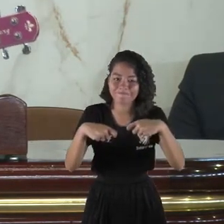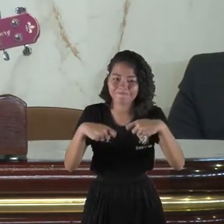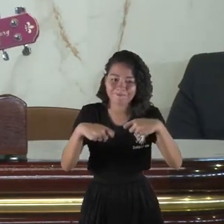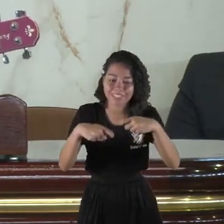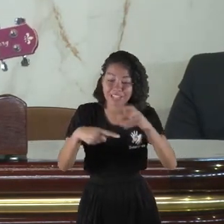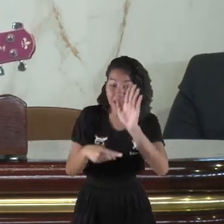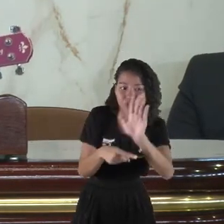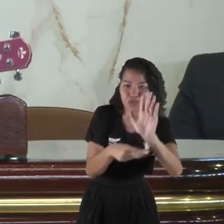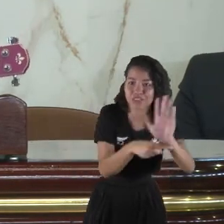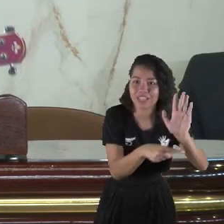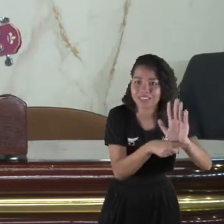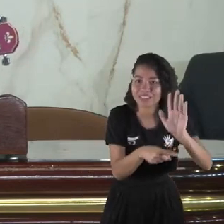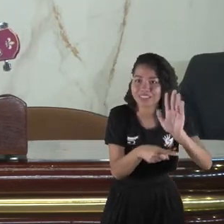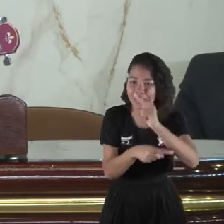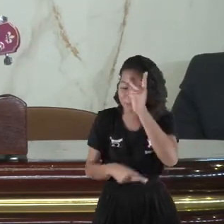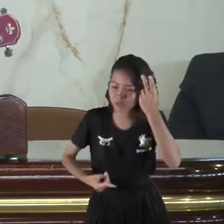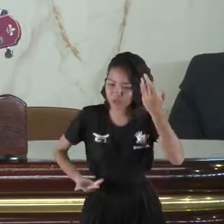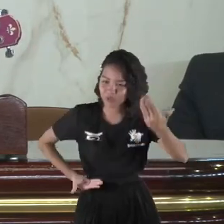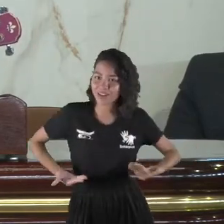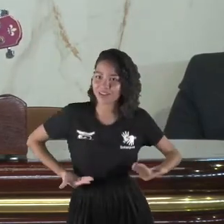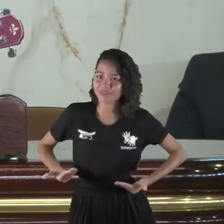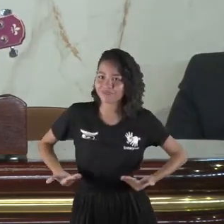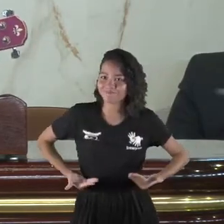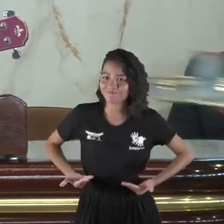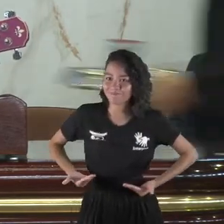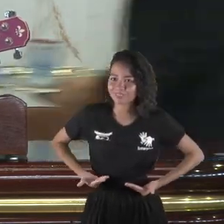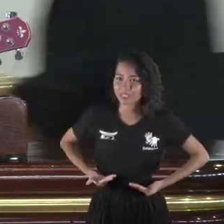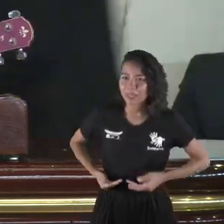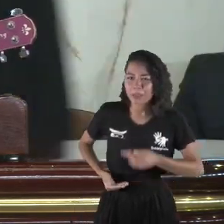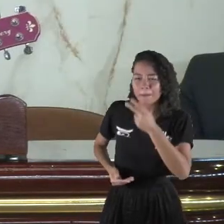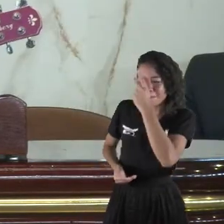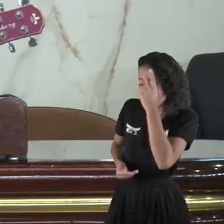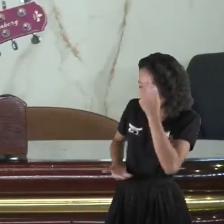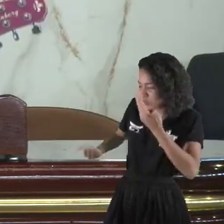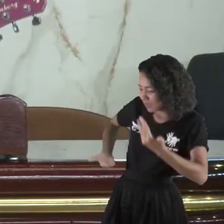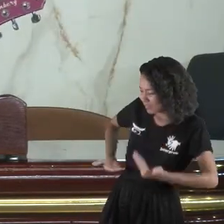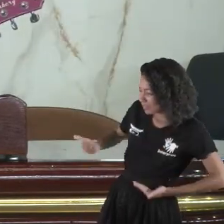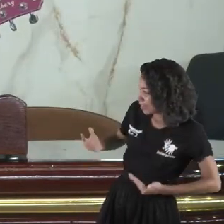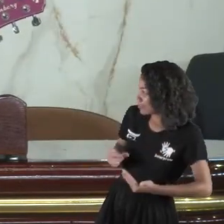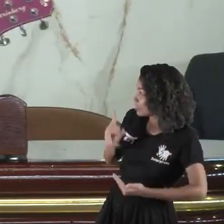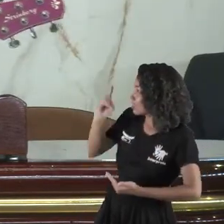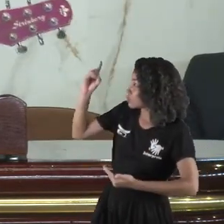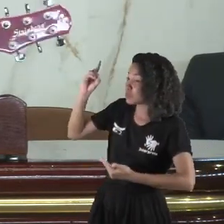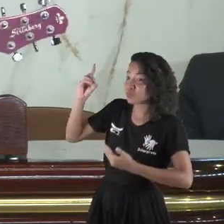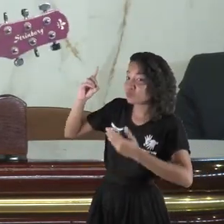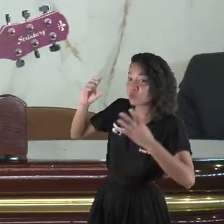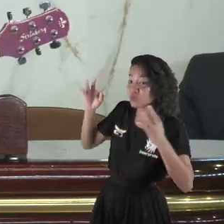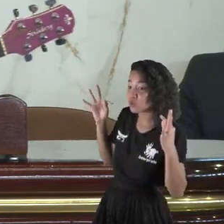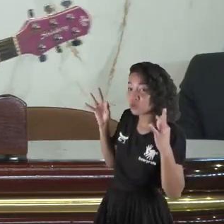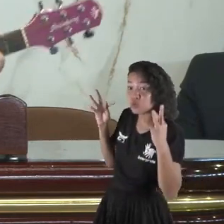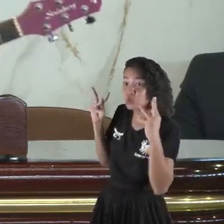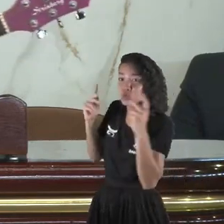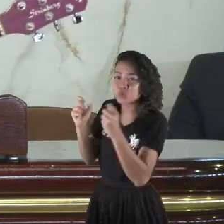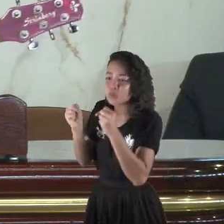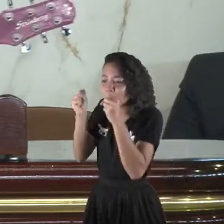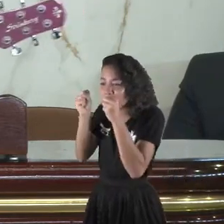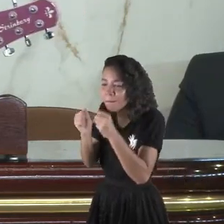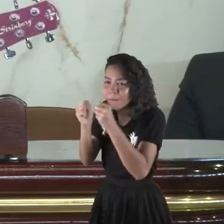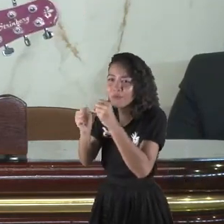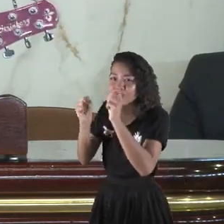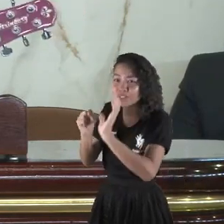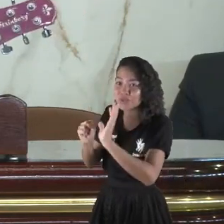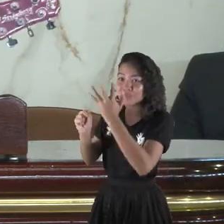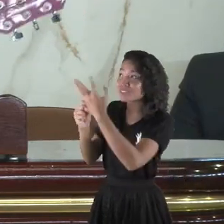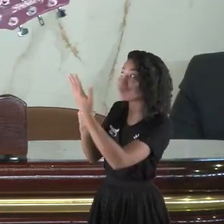todos aqueles que estão dentro do seu propósito. Isso significa que nós temos um compromisso com